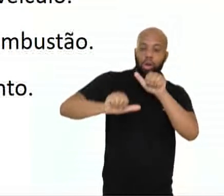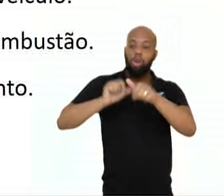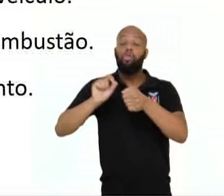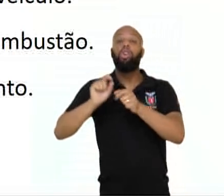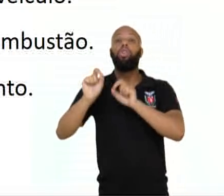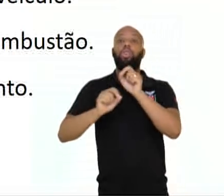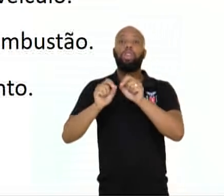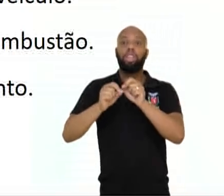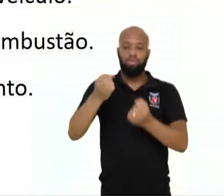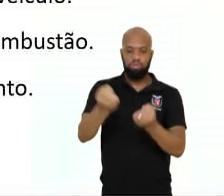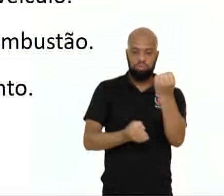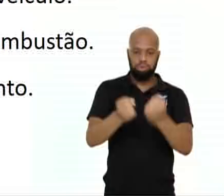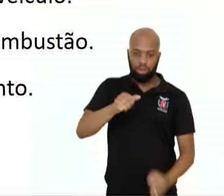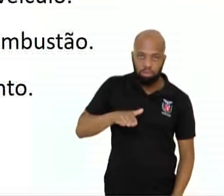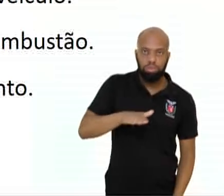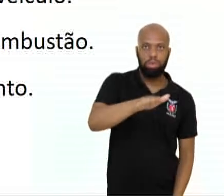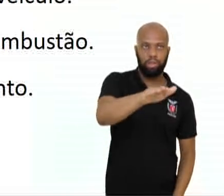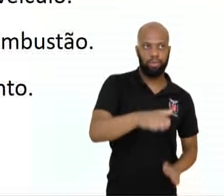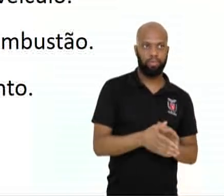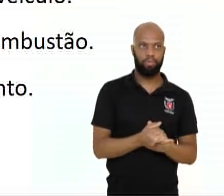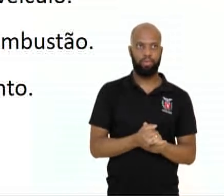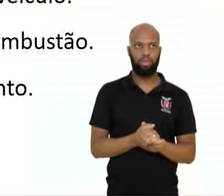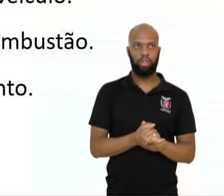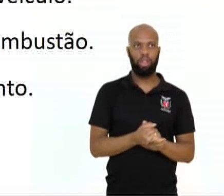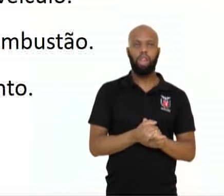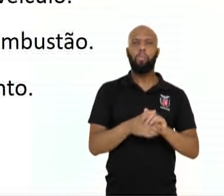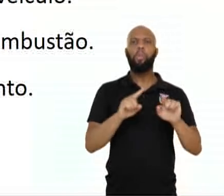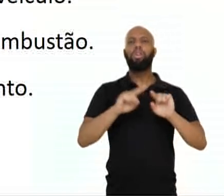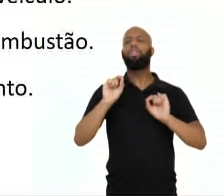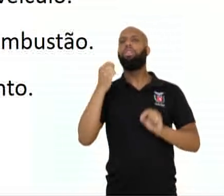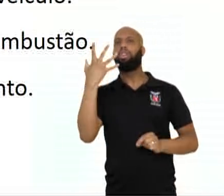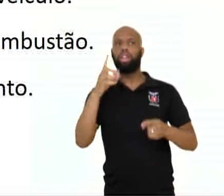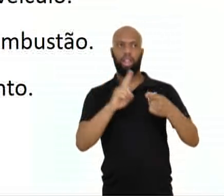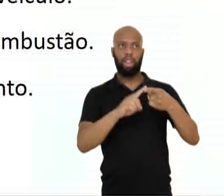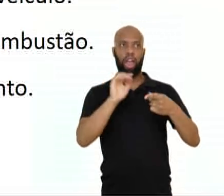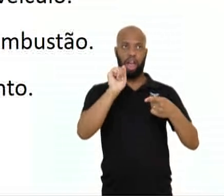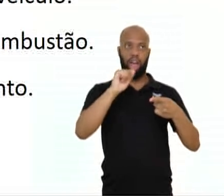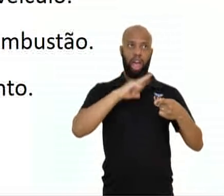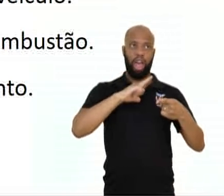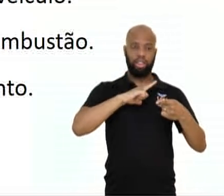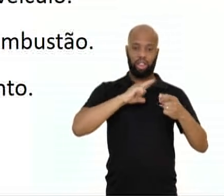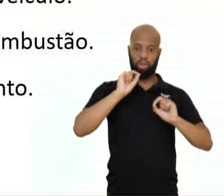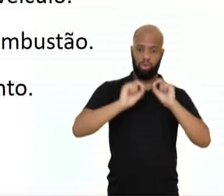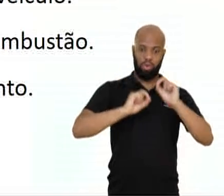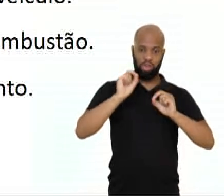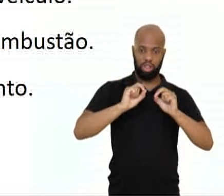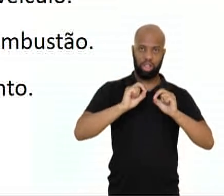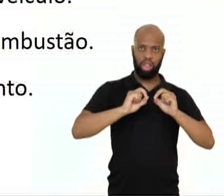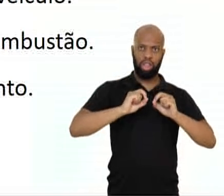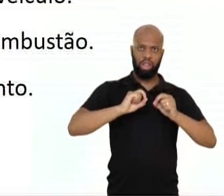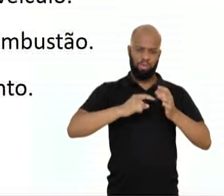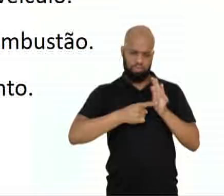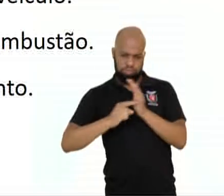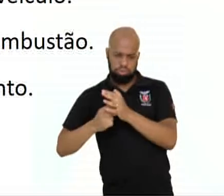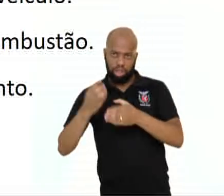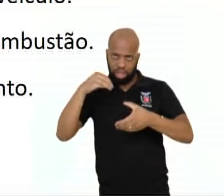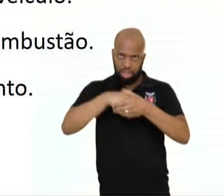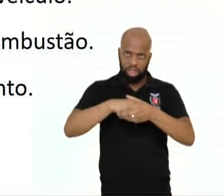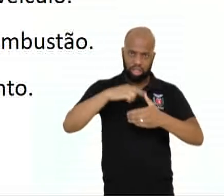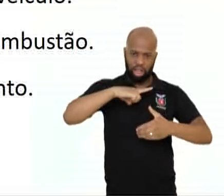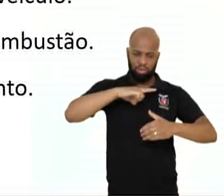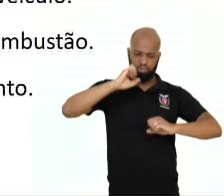acontece. Letra A. Na combustão, que gera gases quentes para mover os pistões do motor. Letra